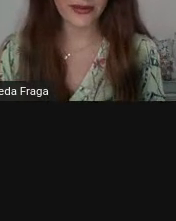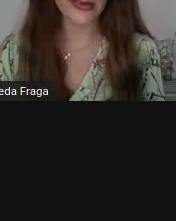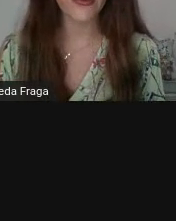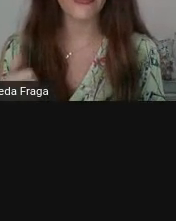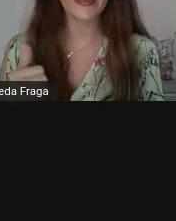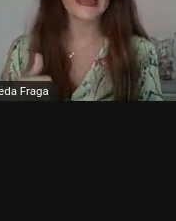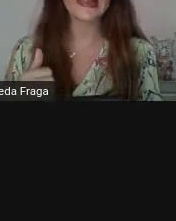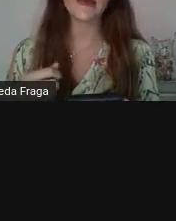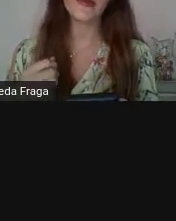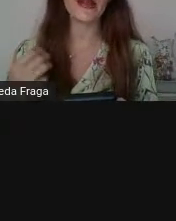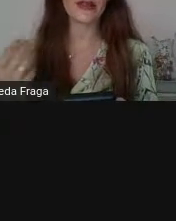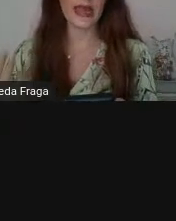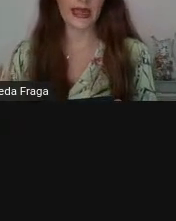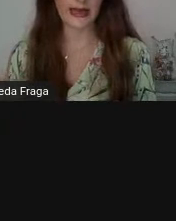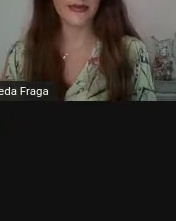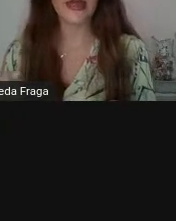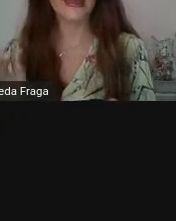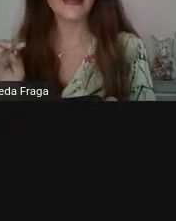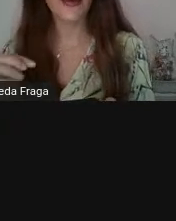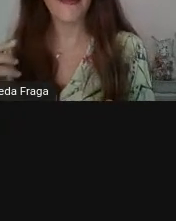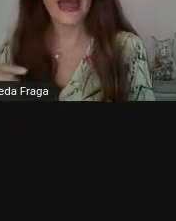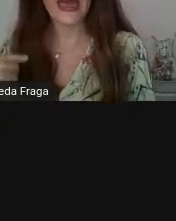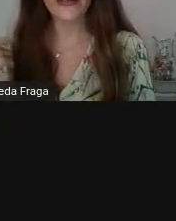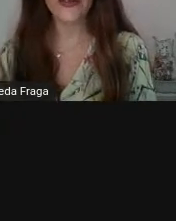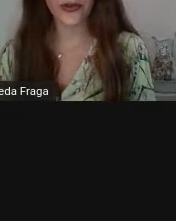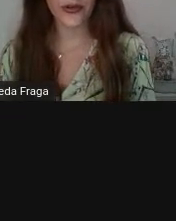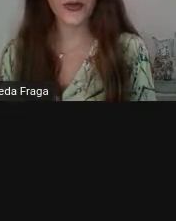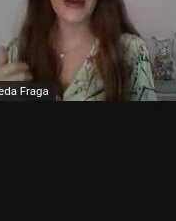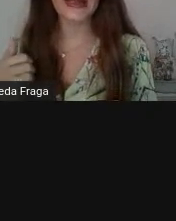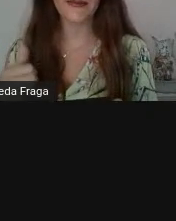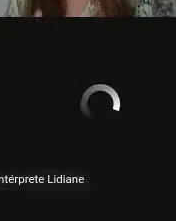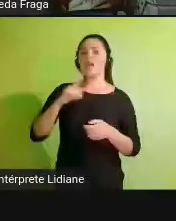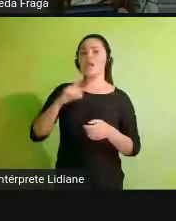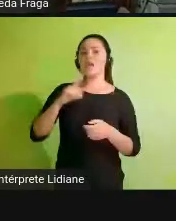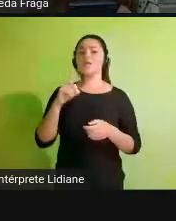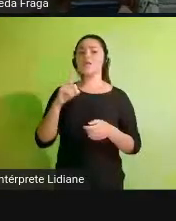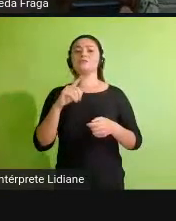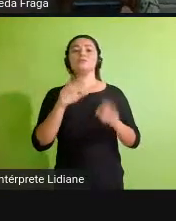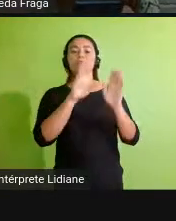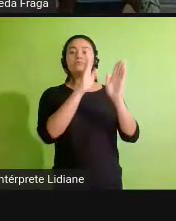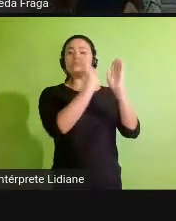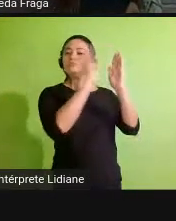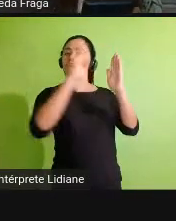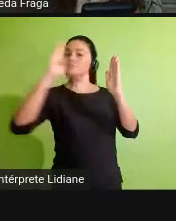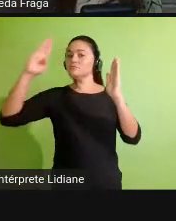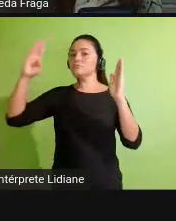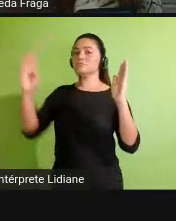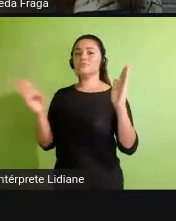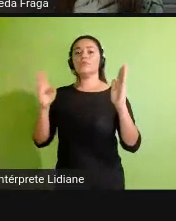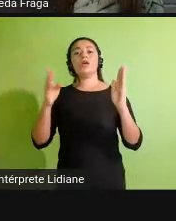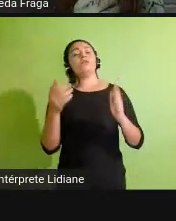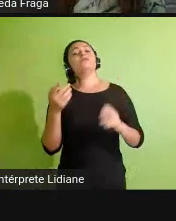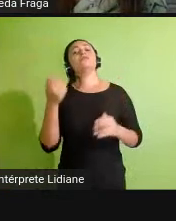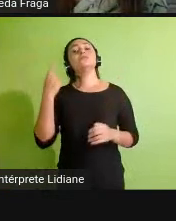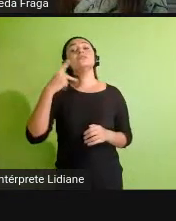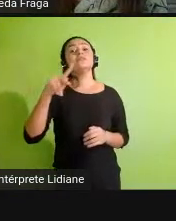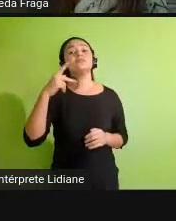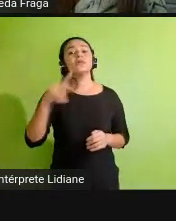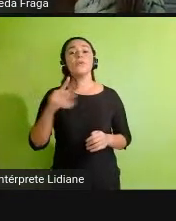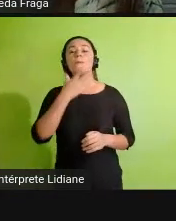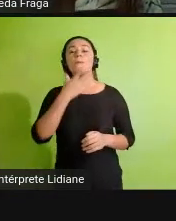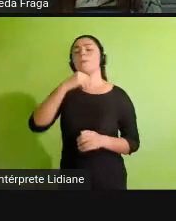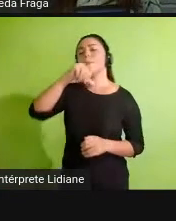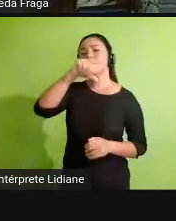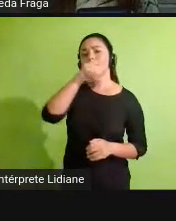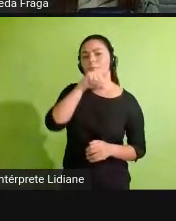muitos livros, uma verdadeira biblioteca. Seu pai era astrônomo, matemático e filósofo. Sua mãe era uma dona de casa, cuidava